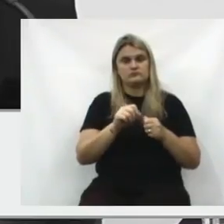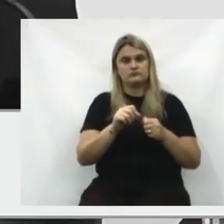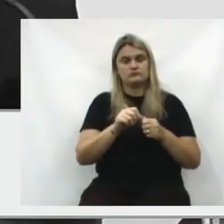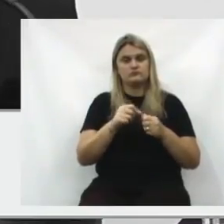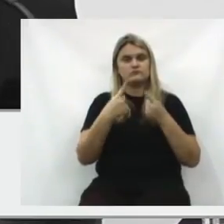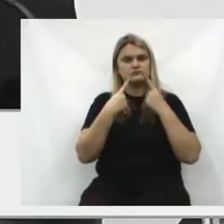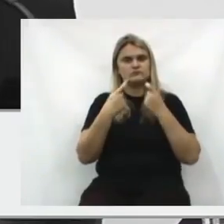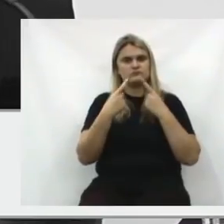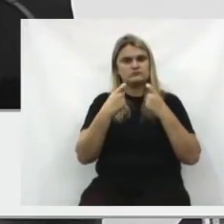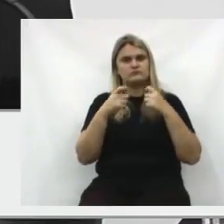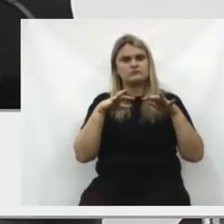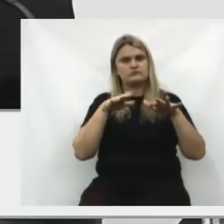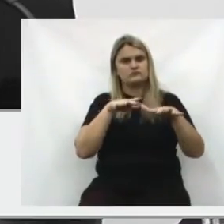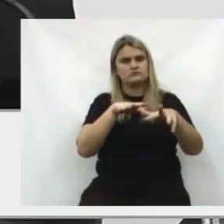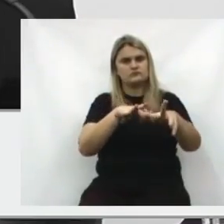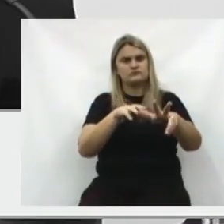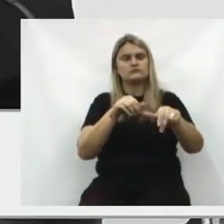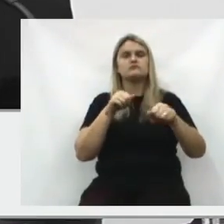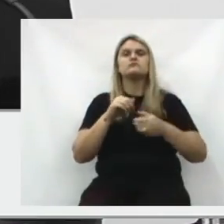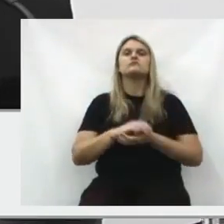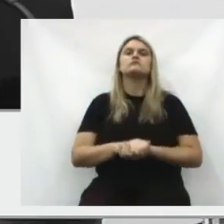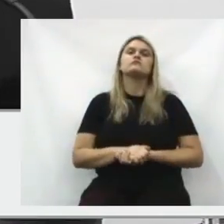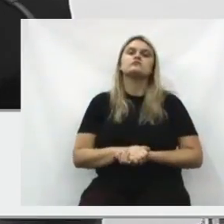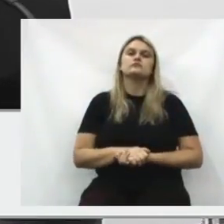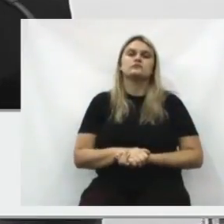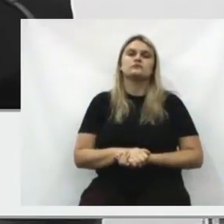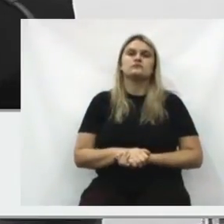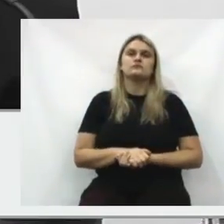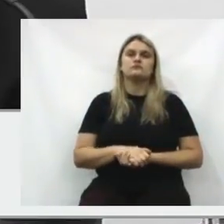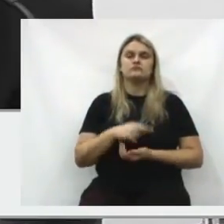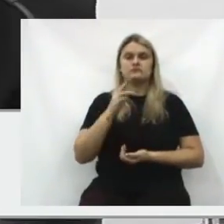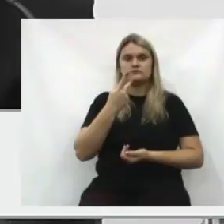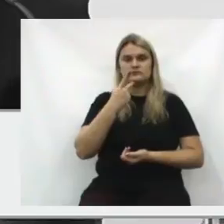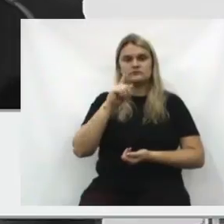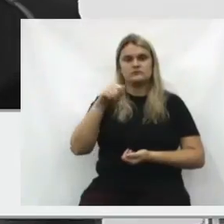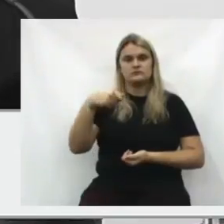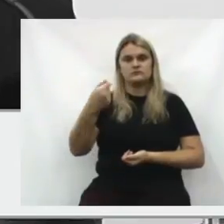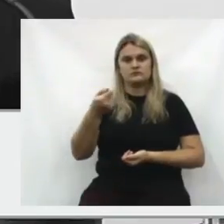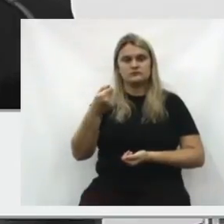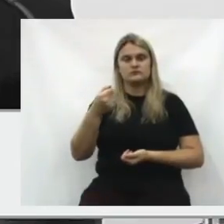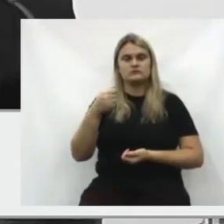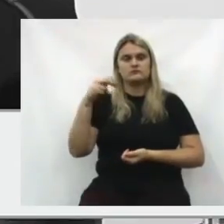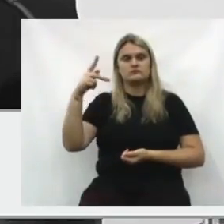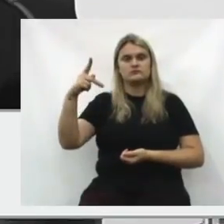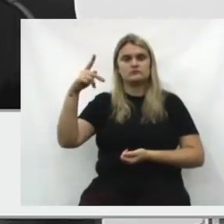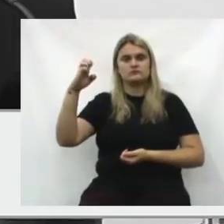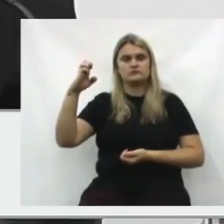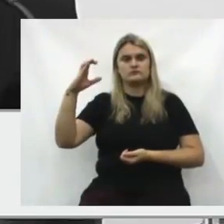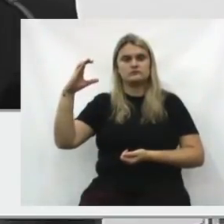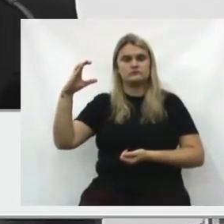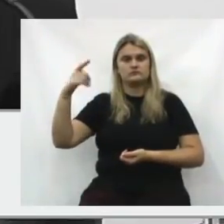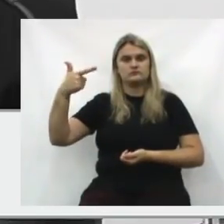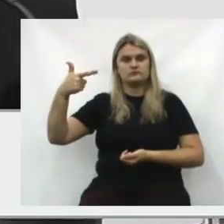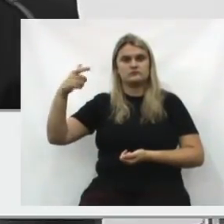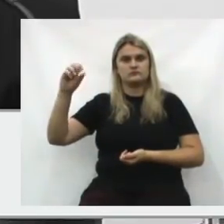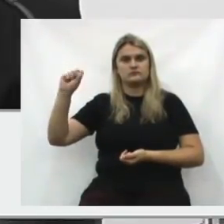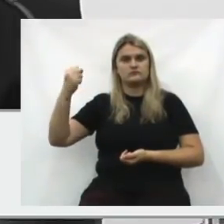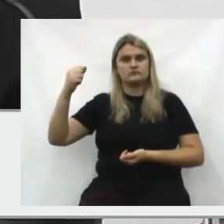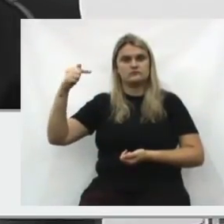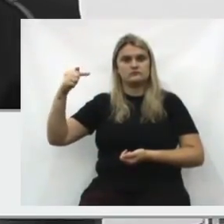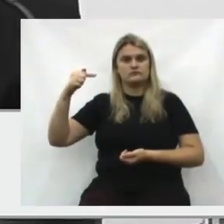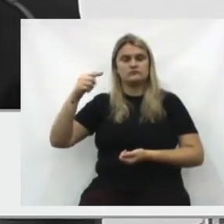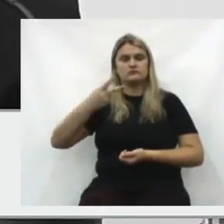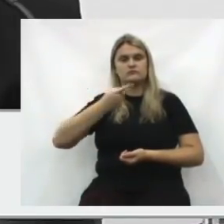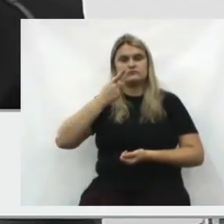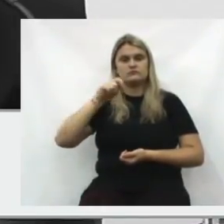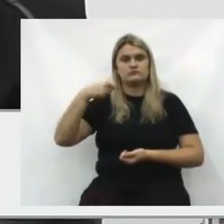aqui fazendo momento de manifestação a respeito, então, da PEC